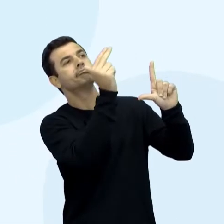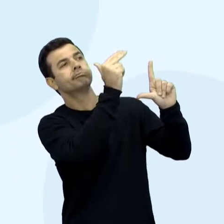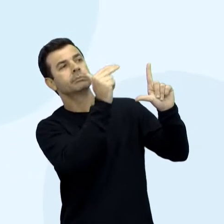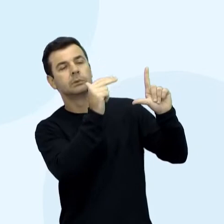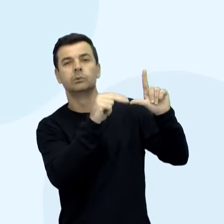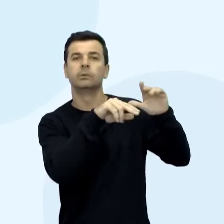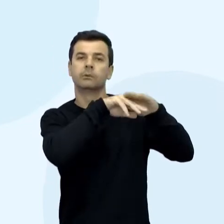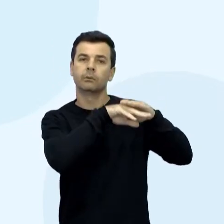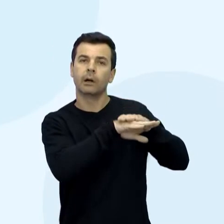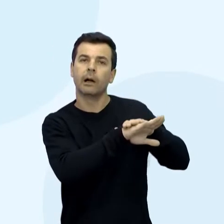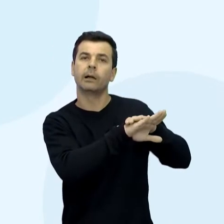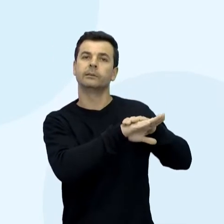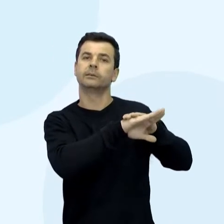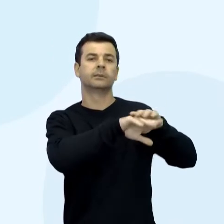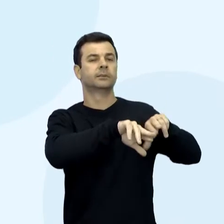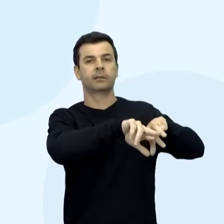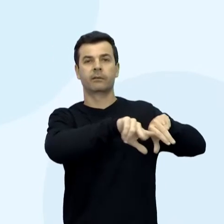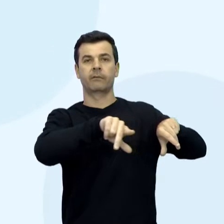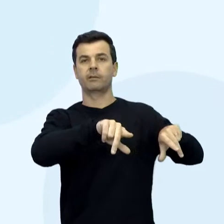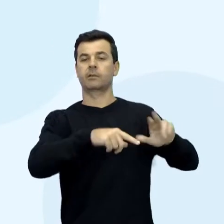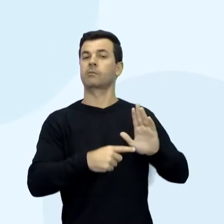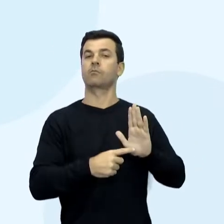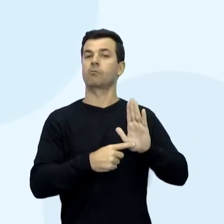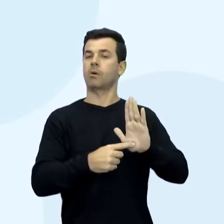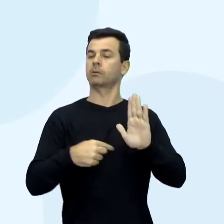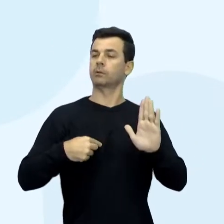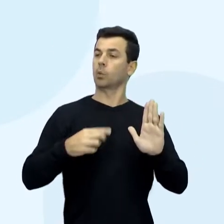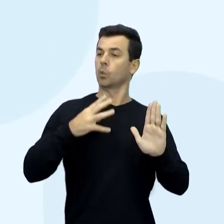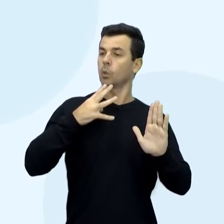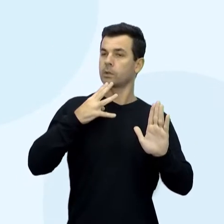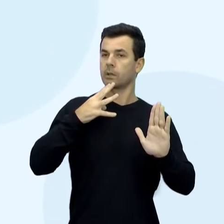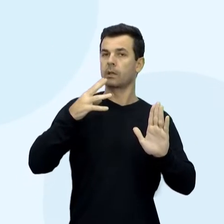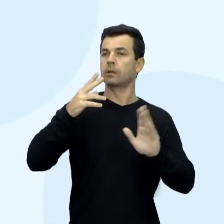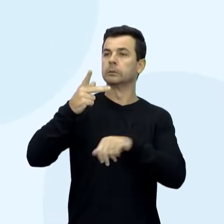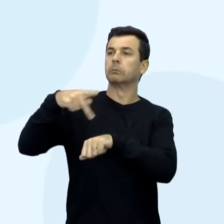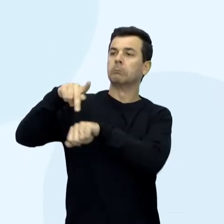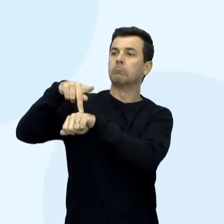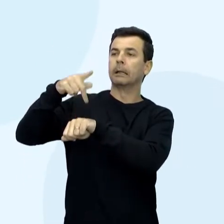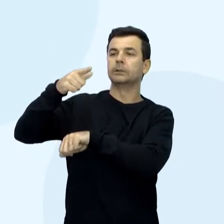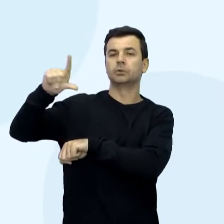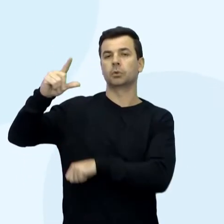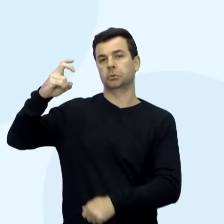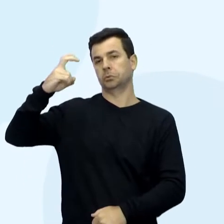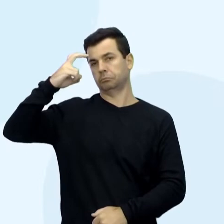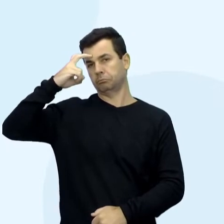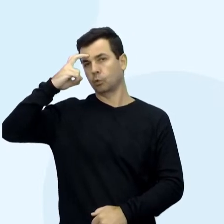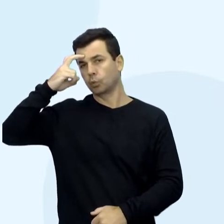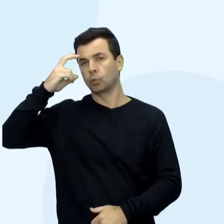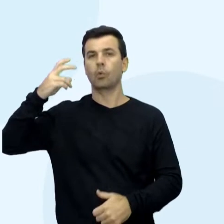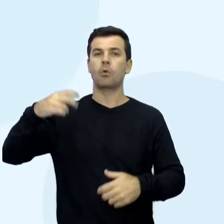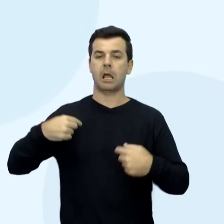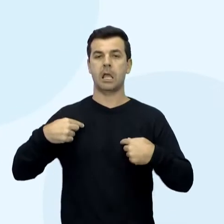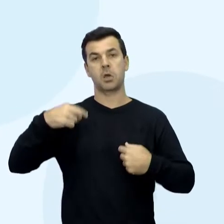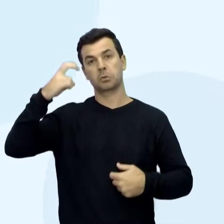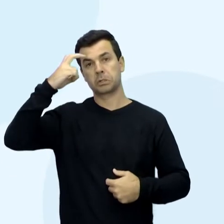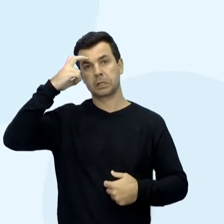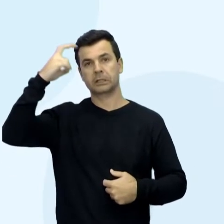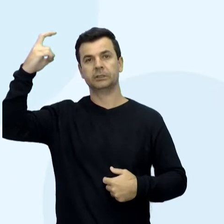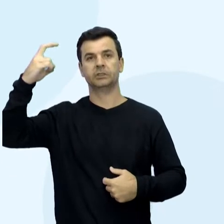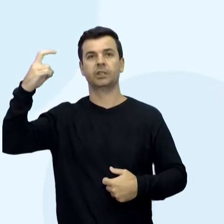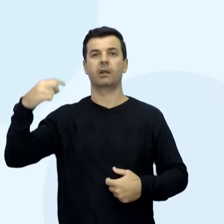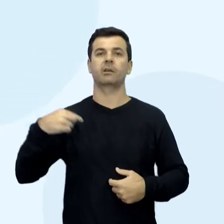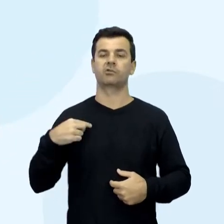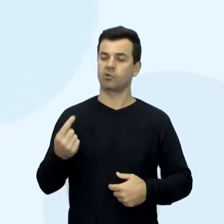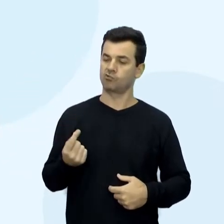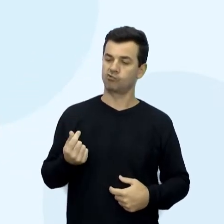né, que você tem muitos conhecimentos sobre culturas de outros povos, que você é muito inteligente, que você é muito poderoso,